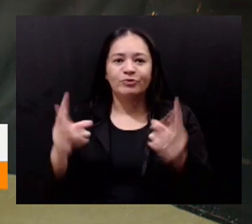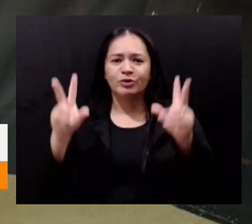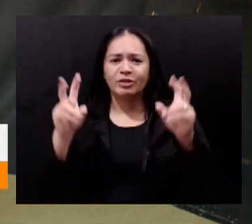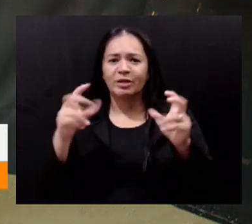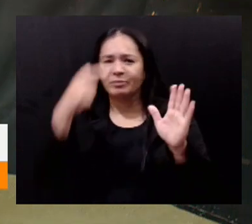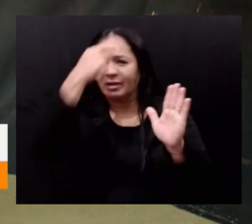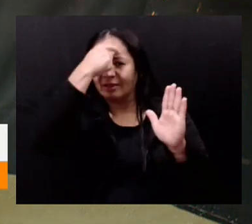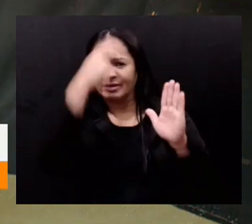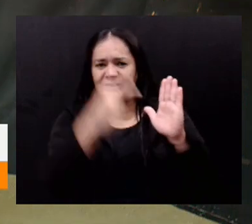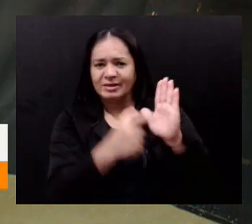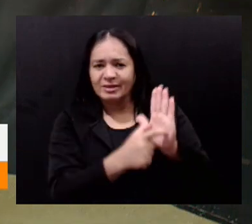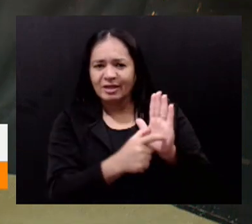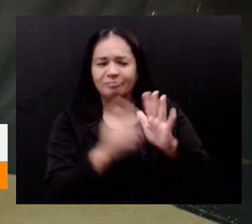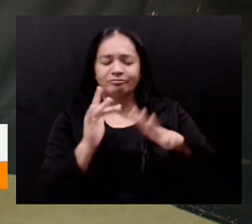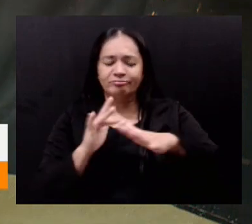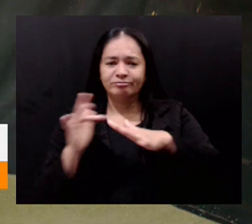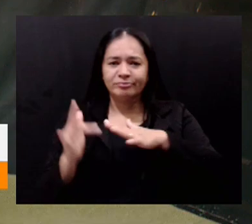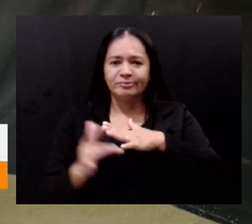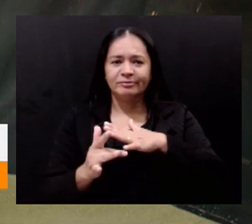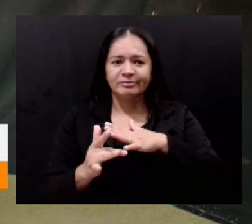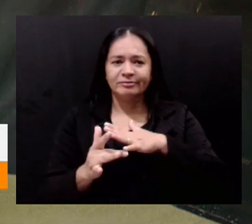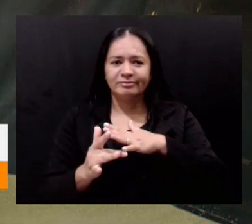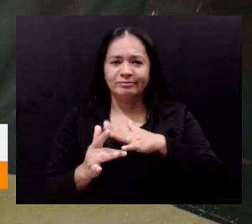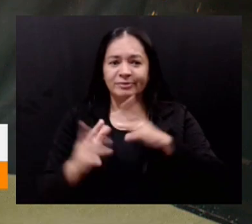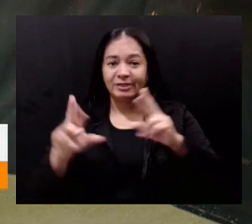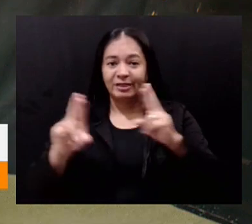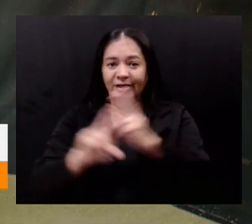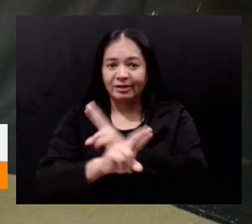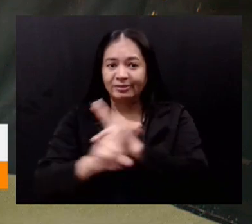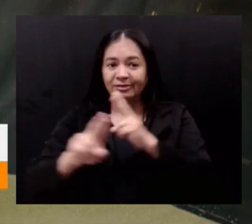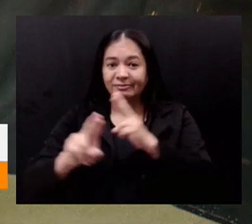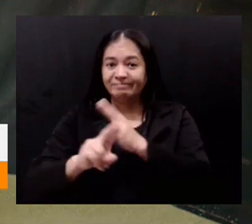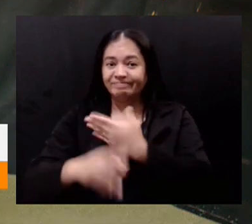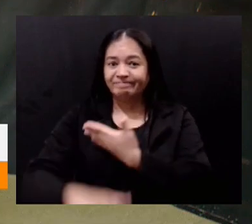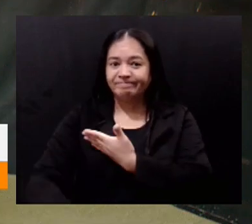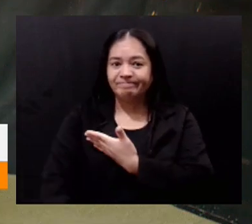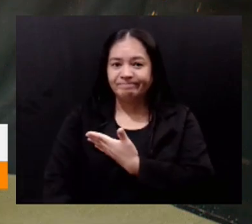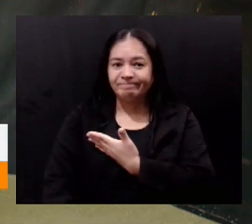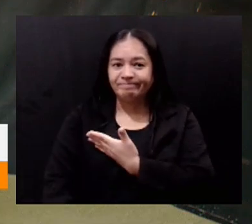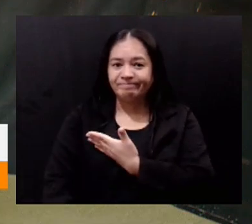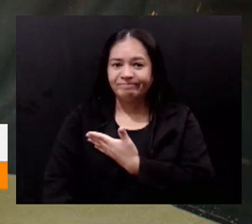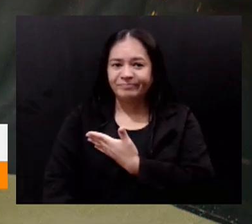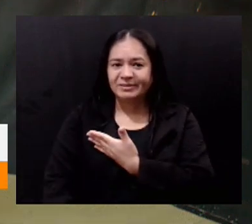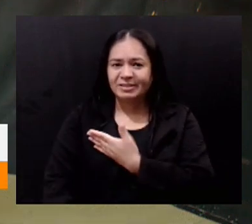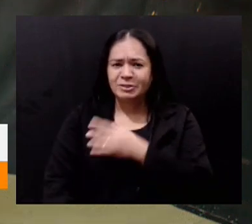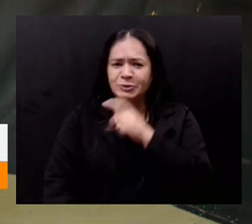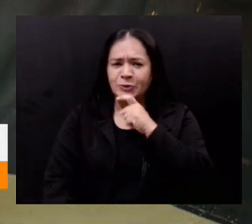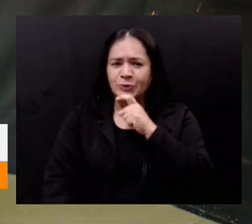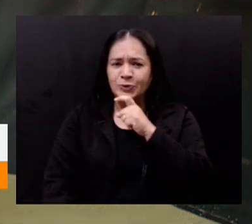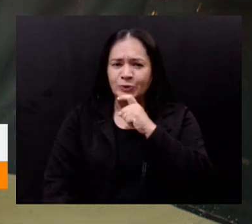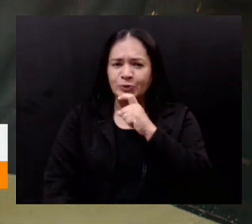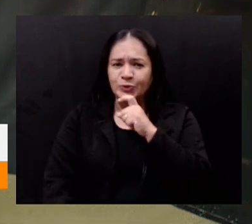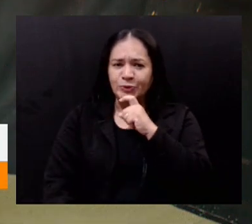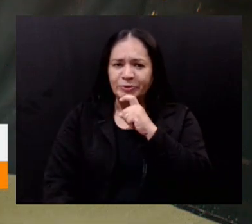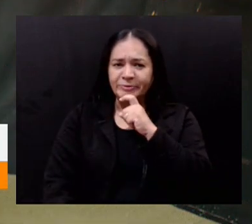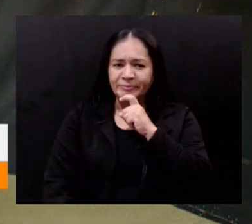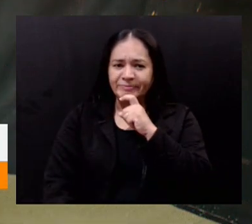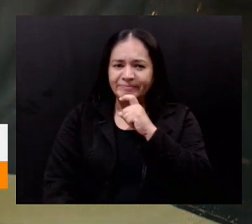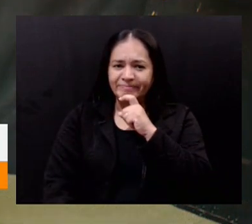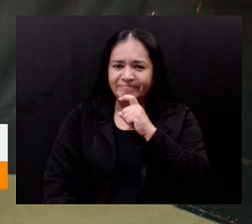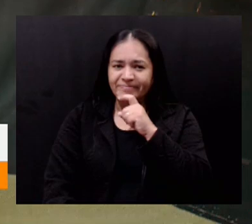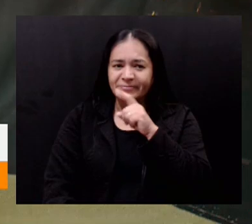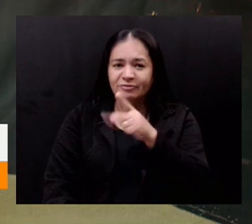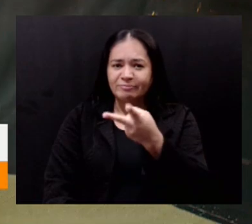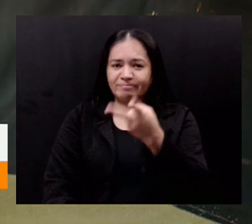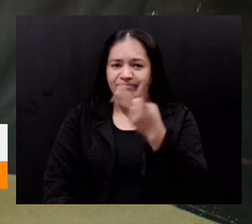social, relacionada à amizade, fica um pouco frio. E Uhum. aí quando você vai se dar conta, você